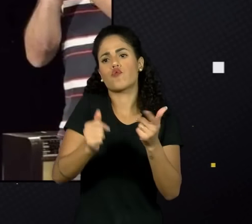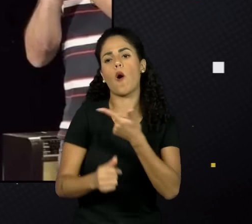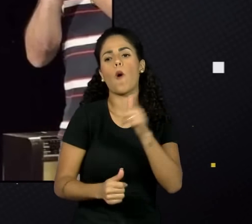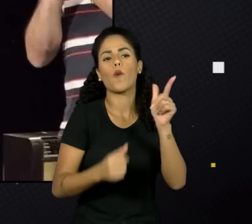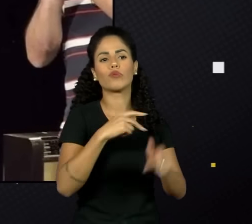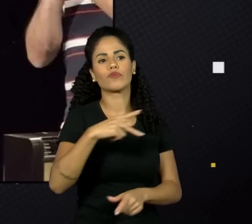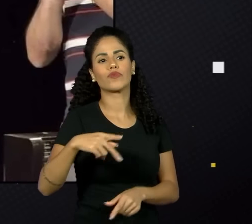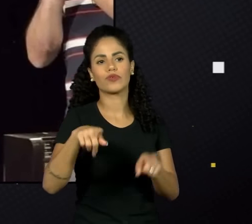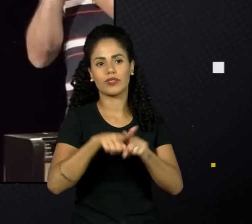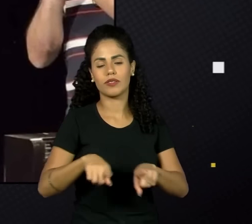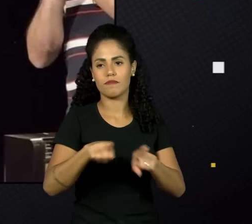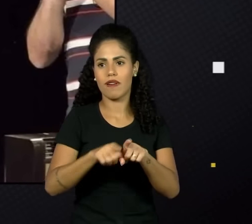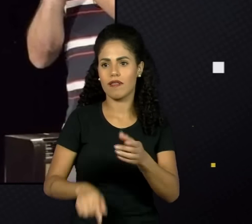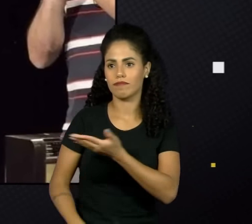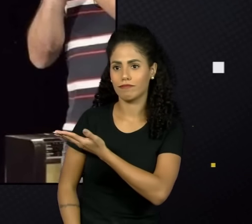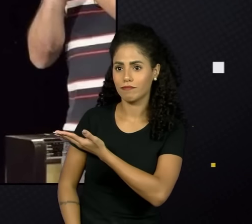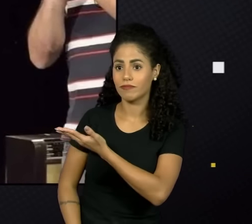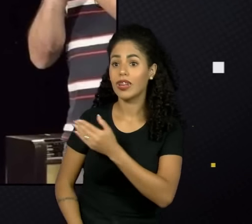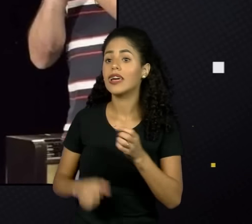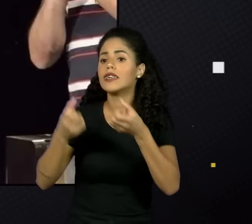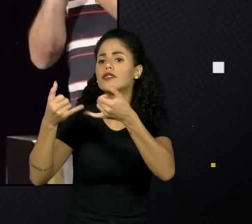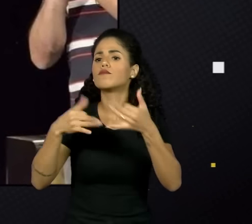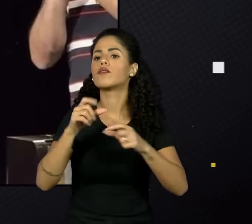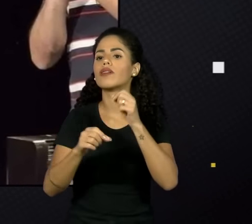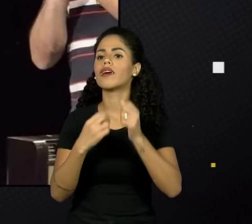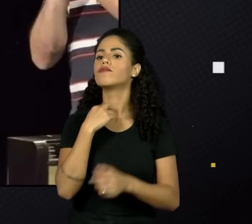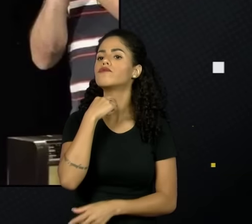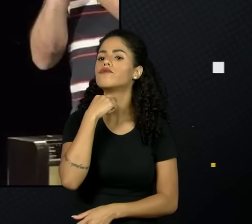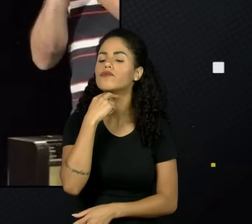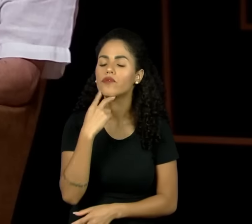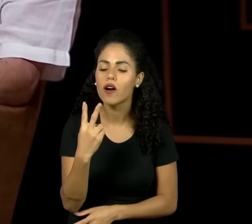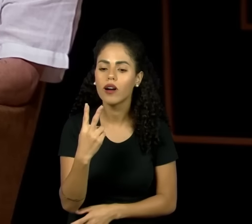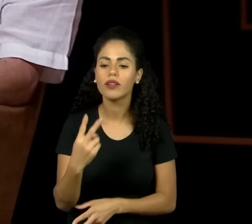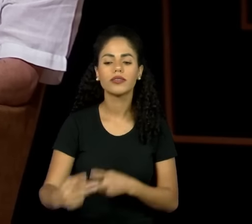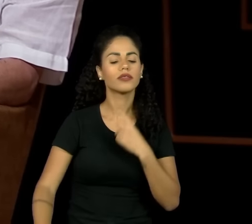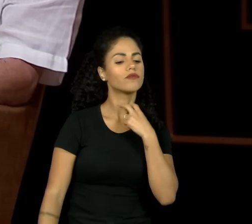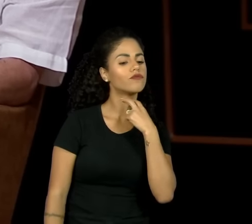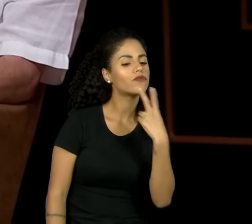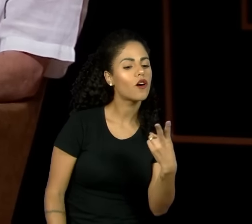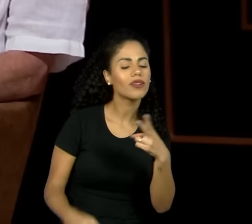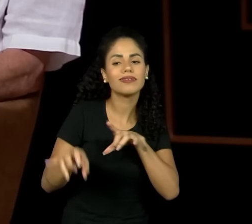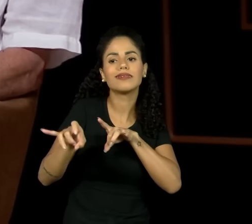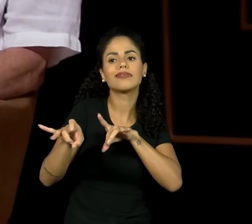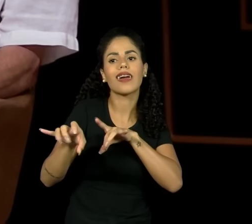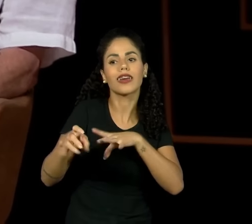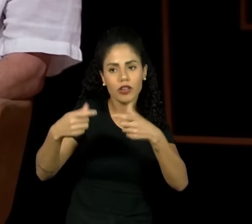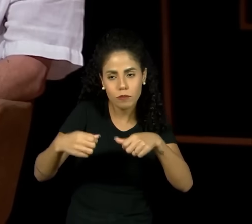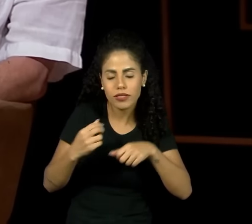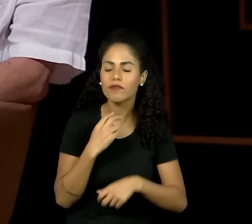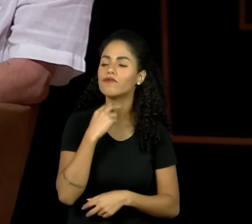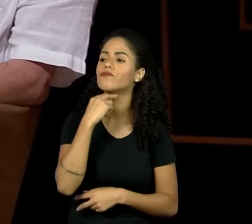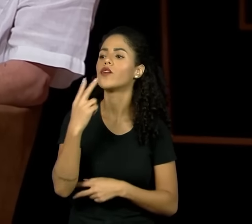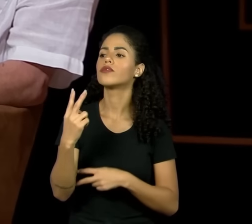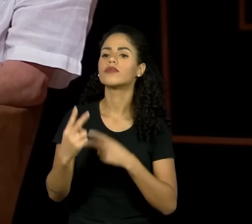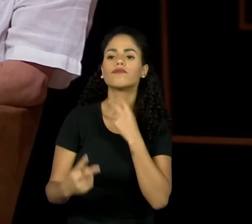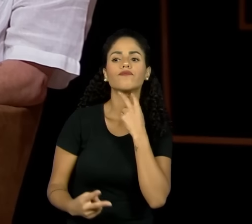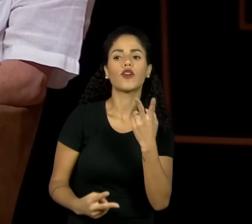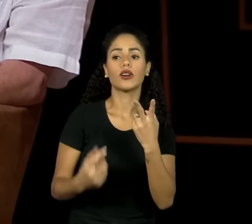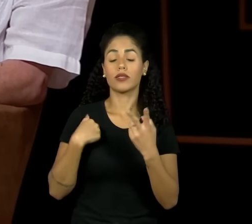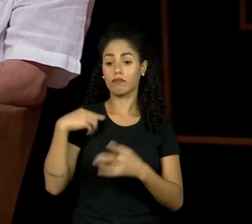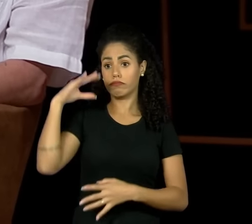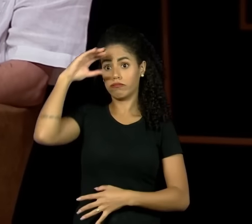que ele falava teatro é voz voz e voz mas eu não tinha essa lembrança específica assim de